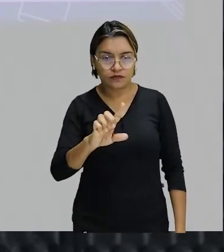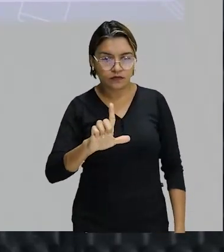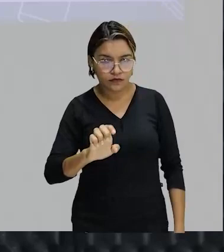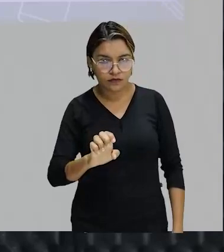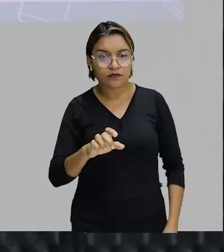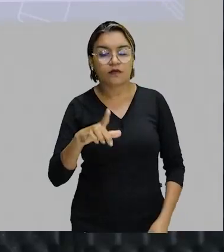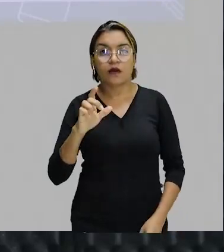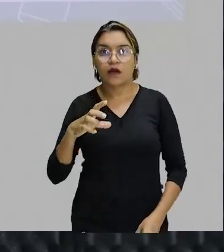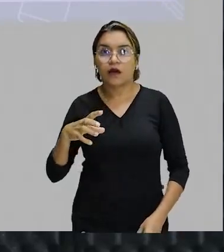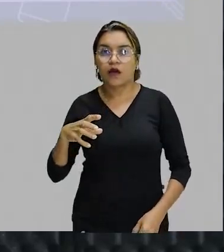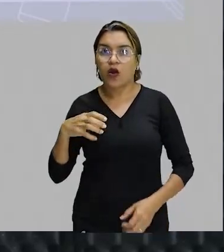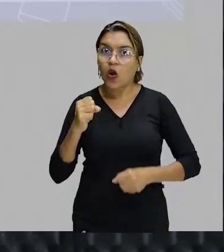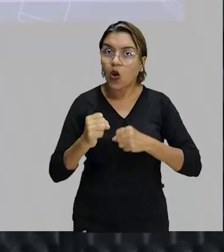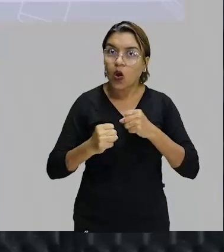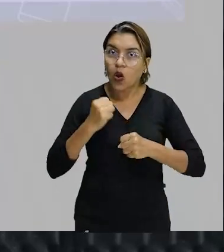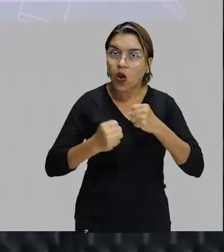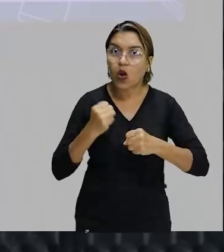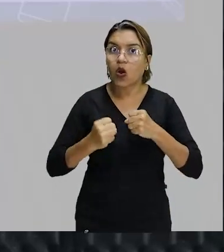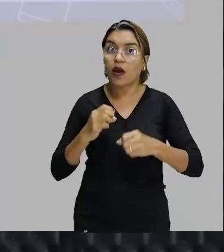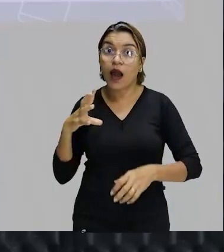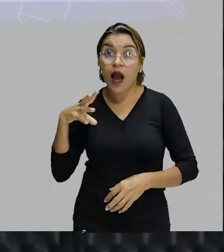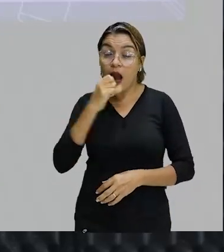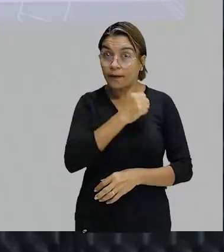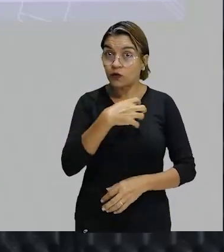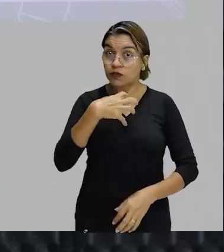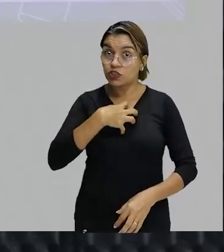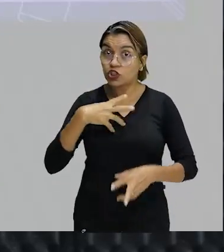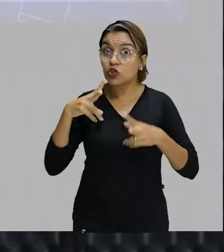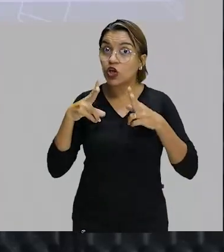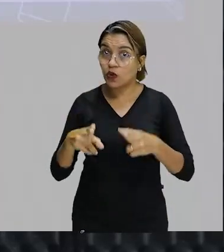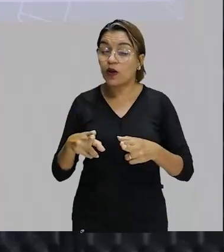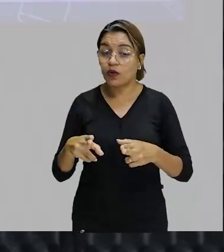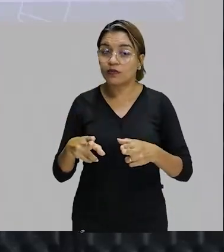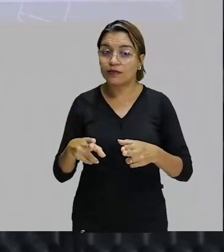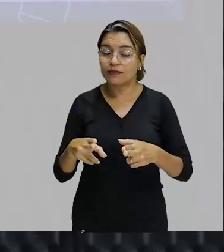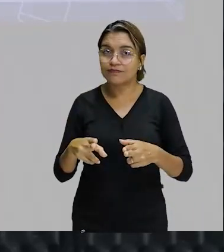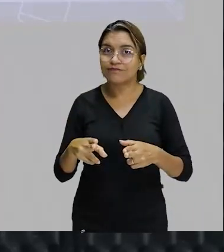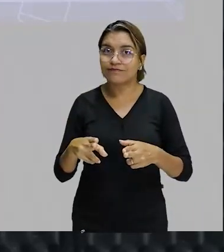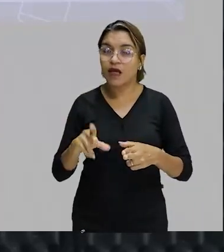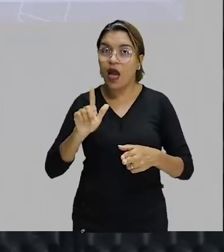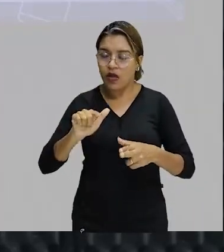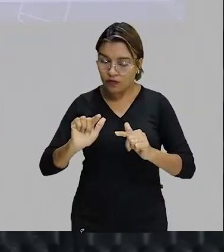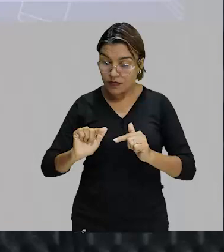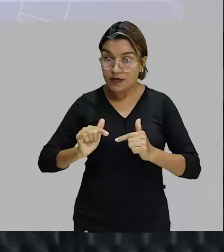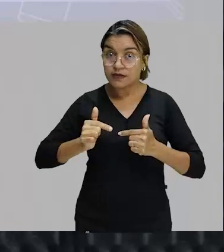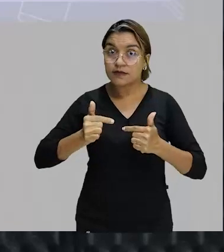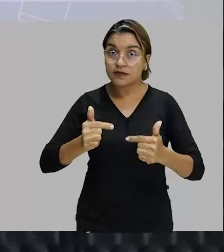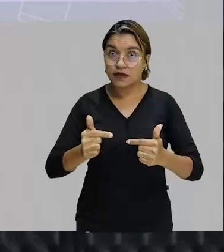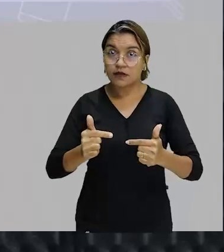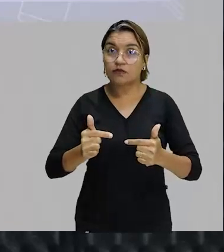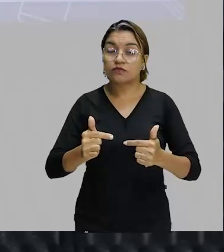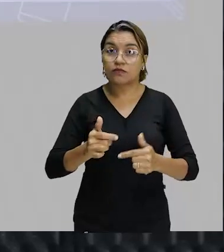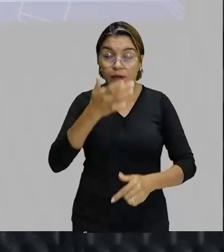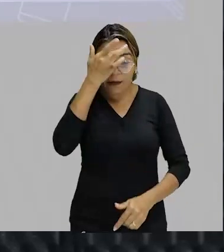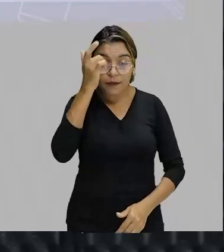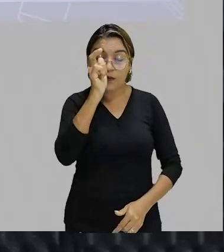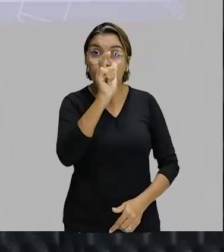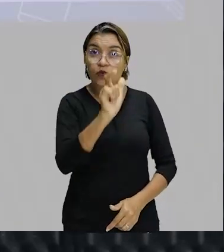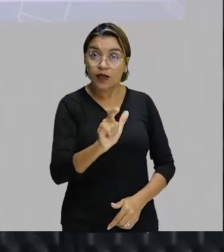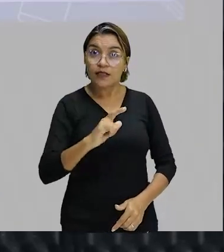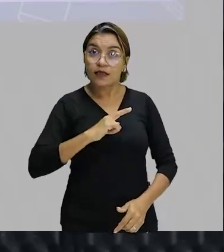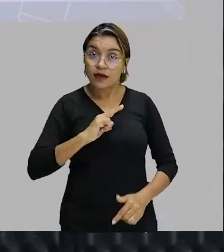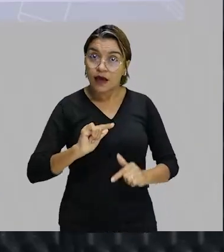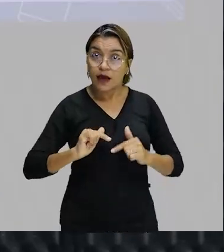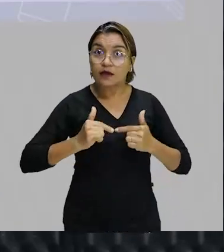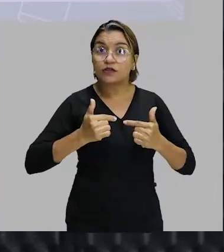corre rápido. O sentido é o mesmo. Eu estou me referindo a uma ação e um sujeito que desempenha essa